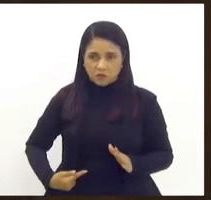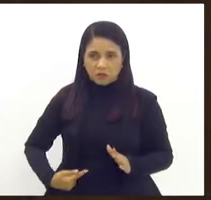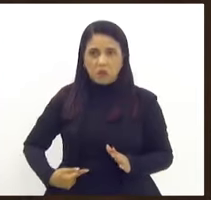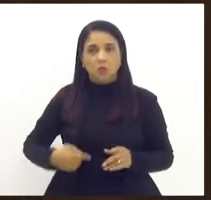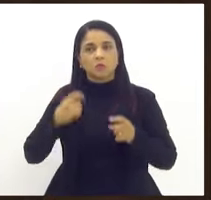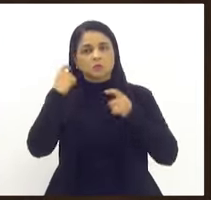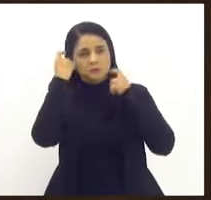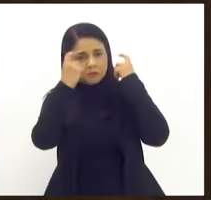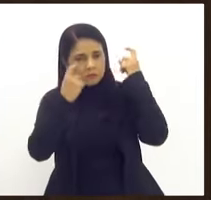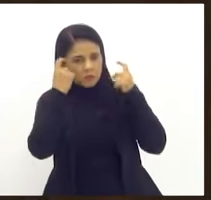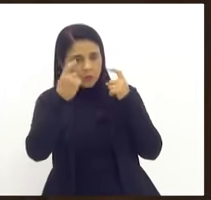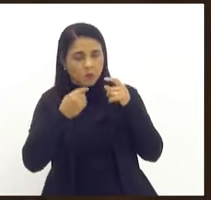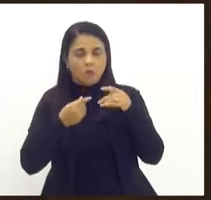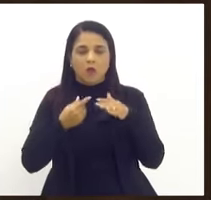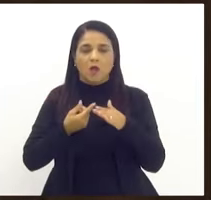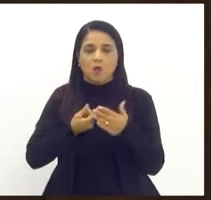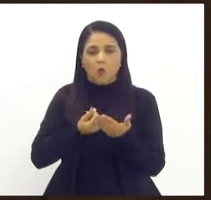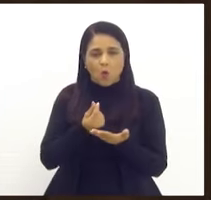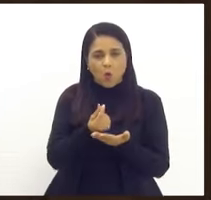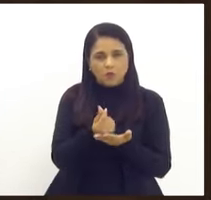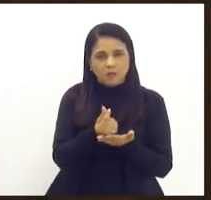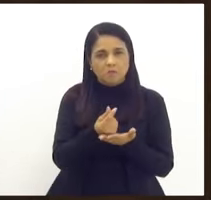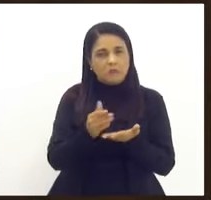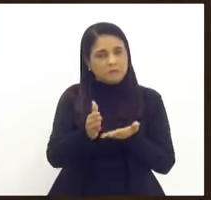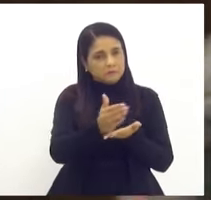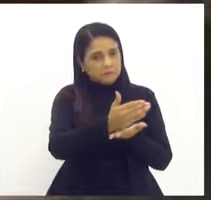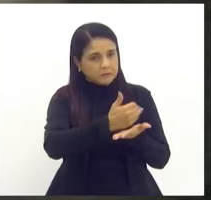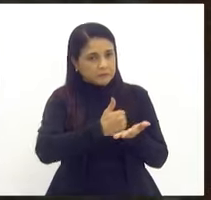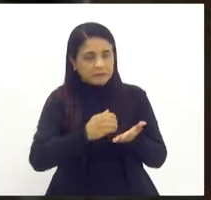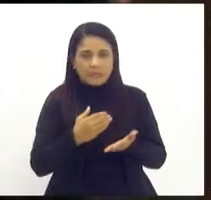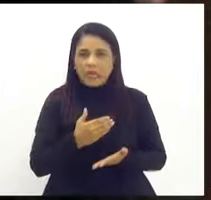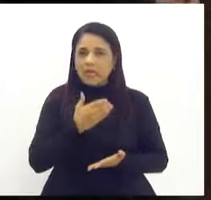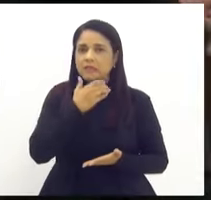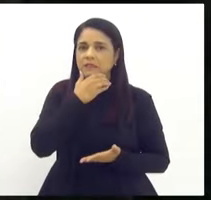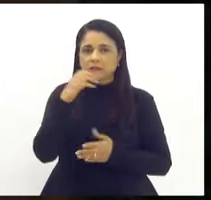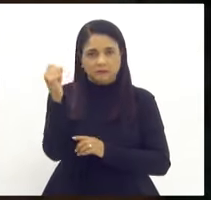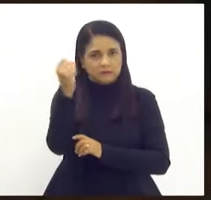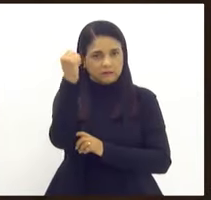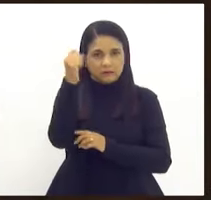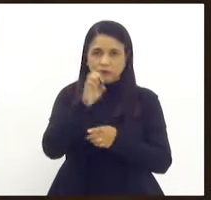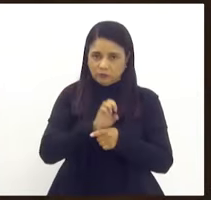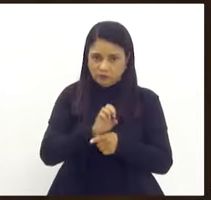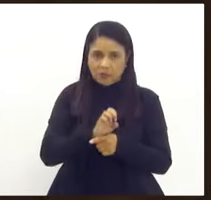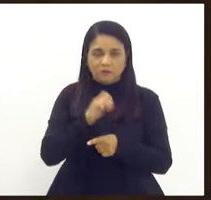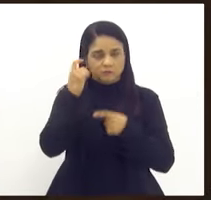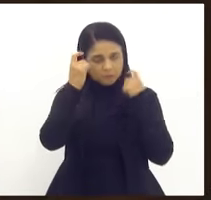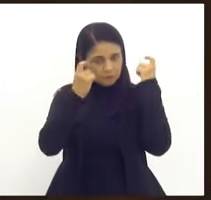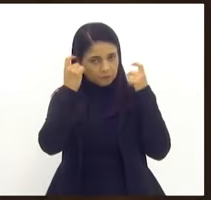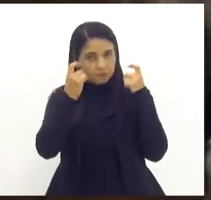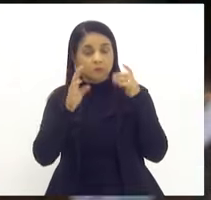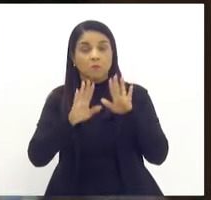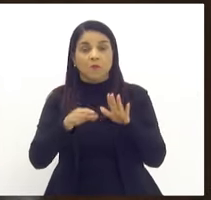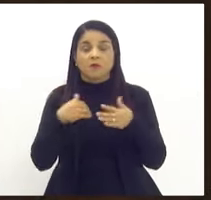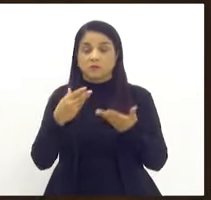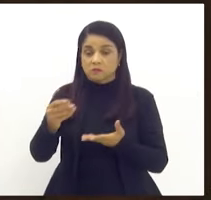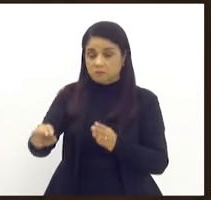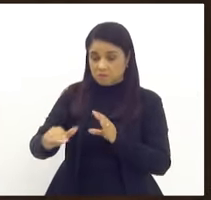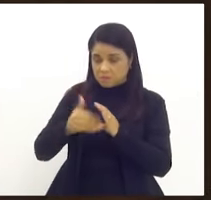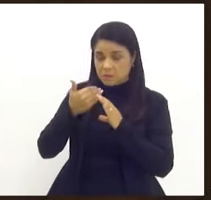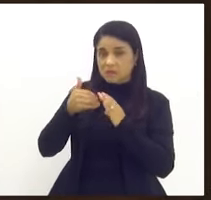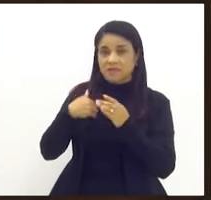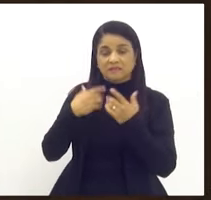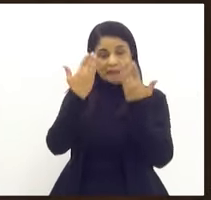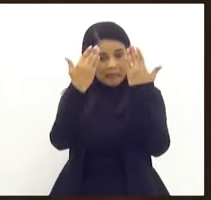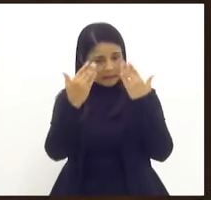preocupar com o orçamento e a crise fiscal do estado no entanto hoje como as mensagens chegam na casa sem